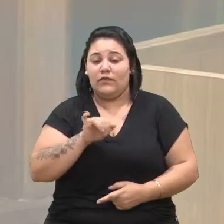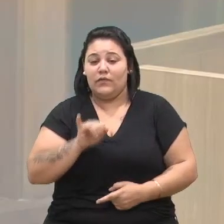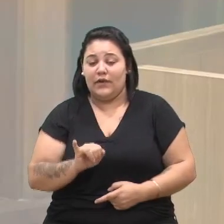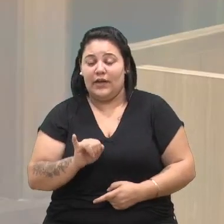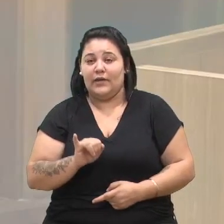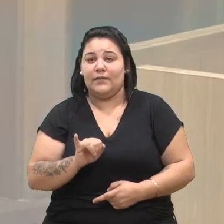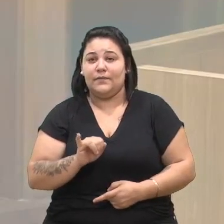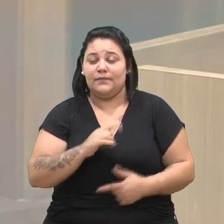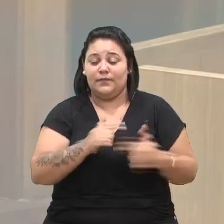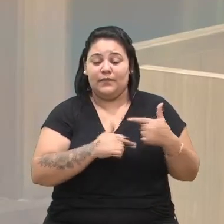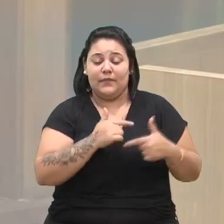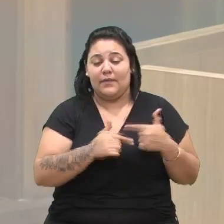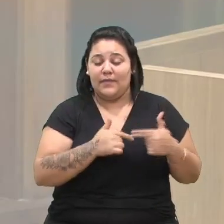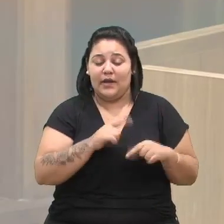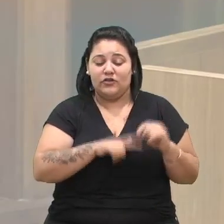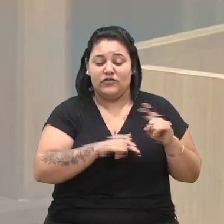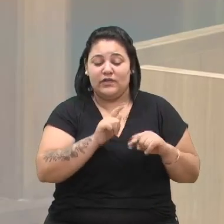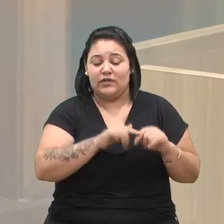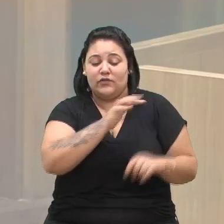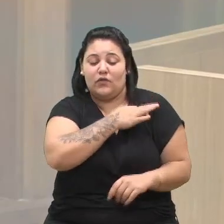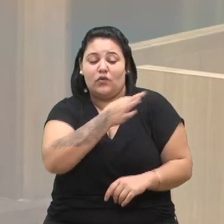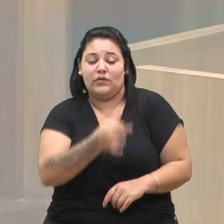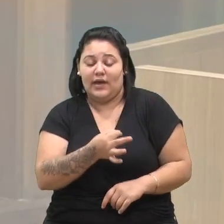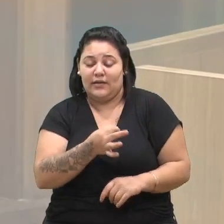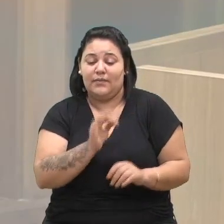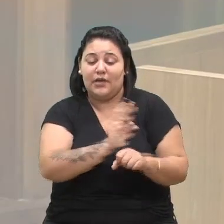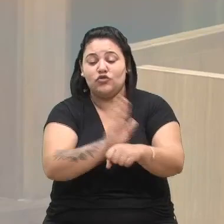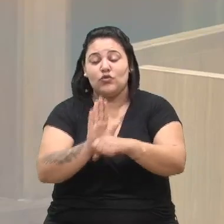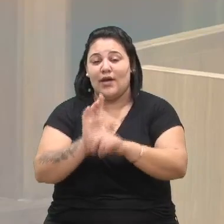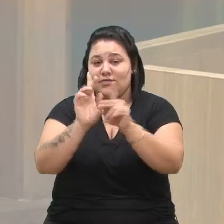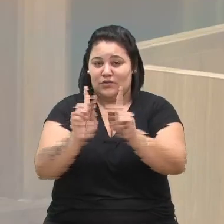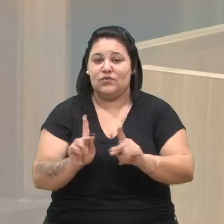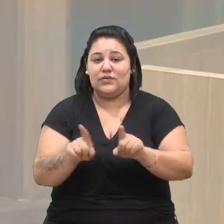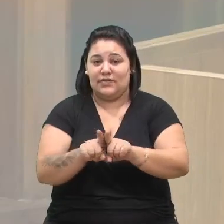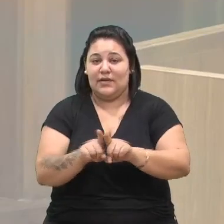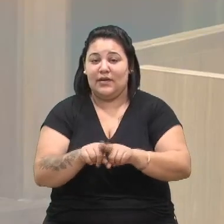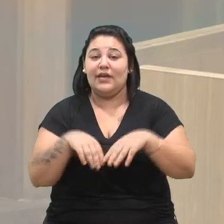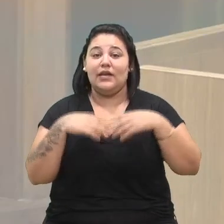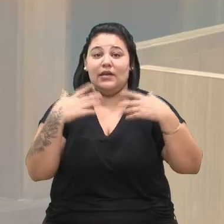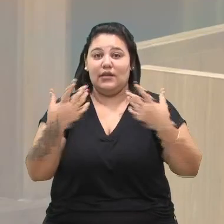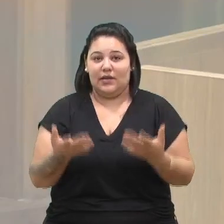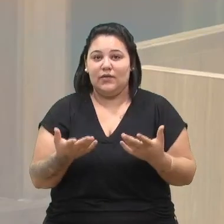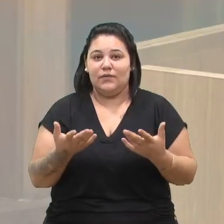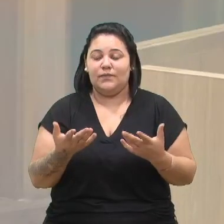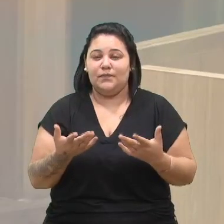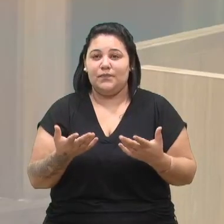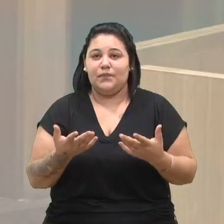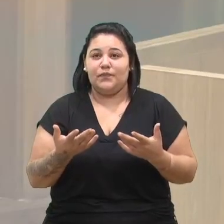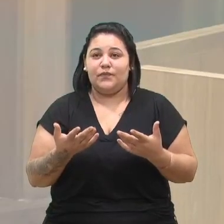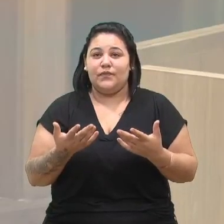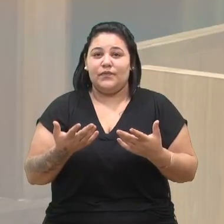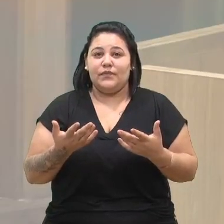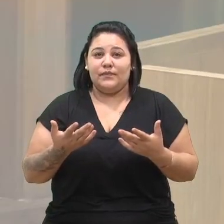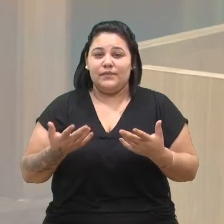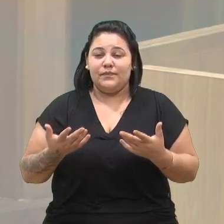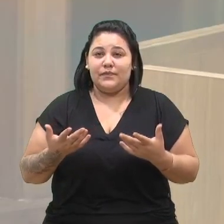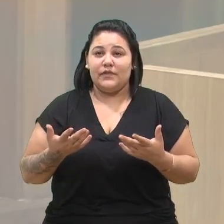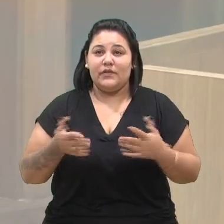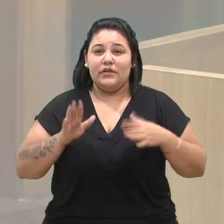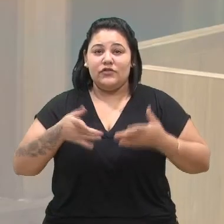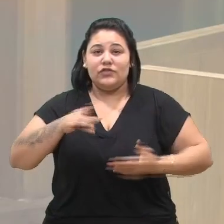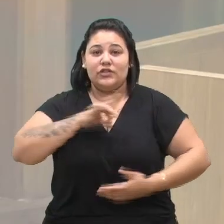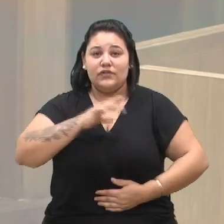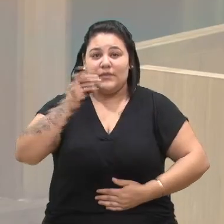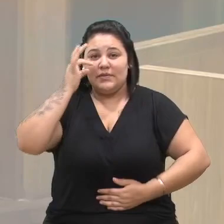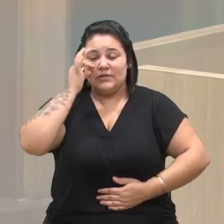próprio, estender a mão para as pessoas que mais precisam. E então nós somos, eu já por outras vezes eu estive lá em